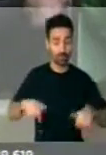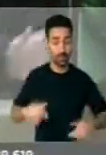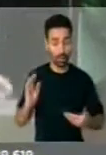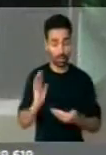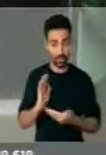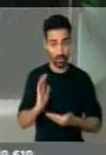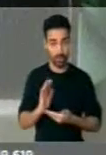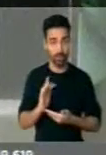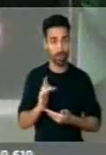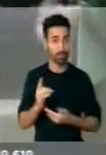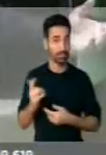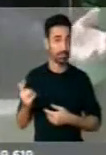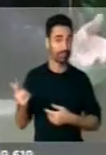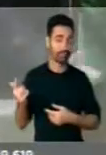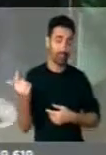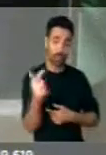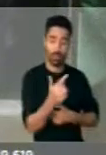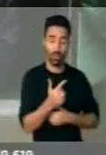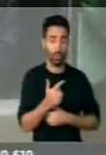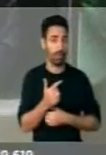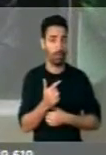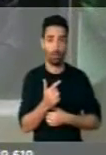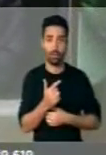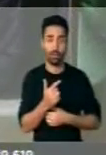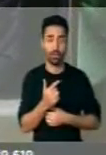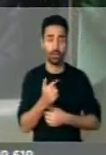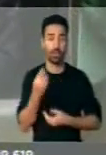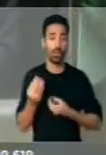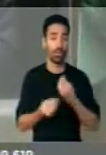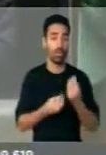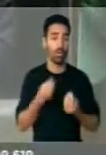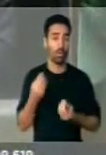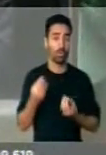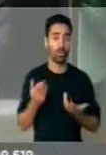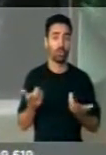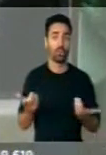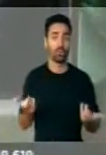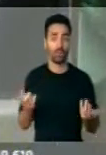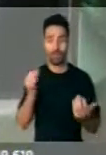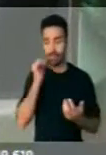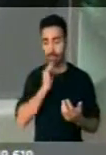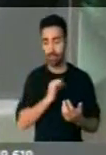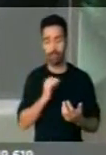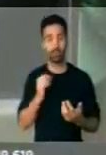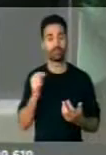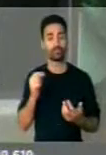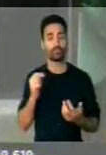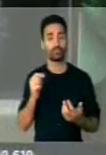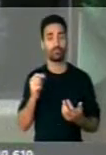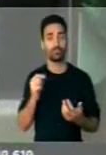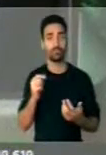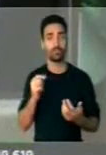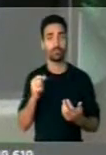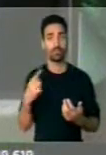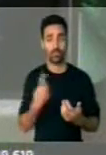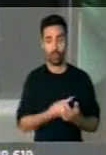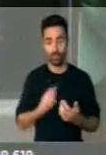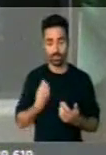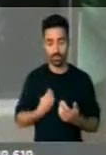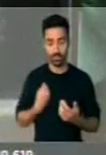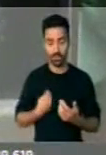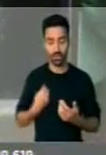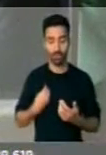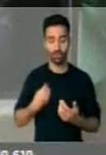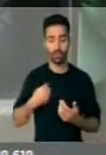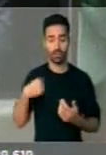hoje toda essa possibilidade de fazer com que aquilo que nós vivemos, a gente possa viver